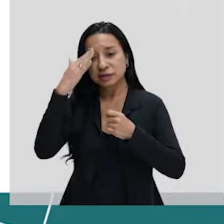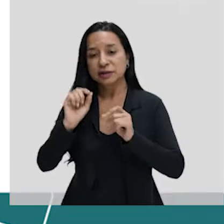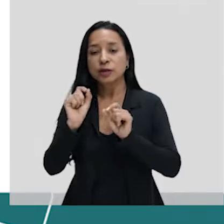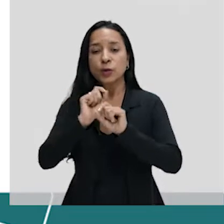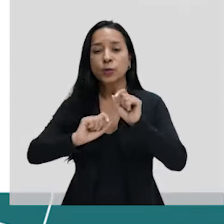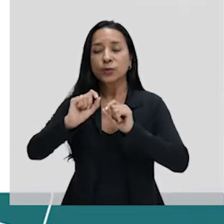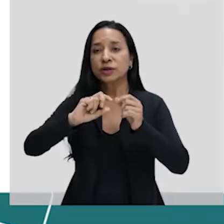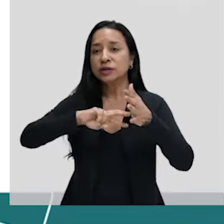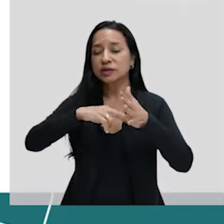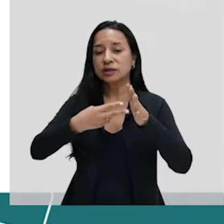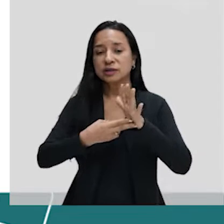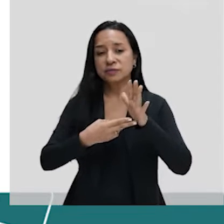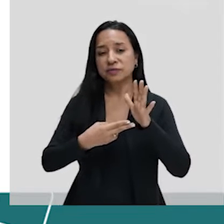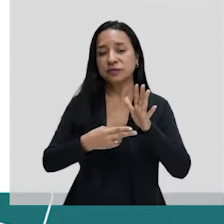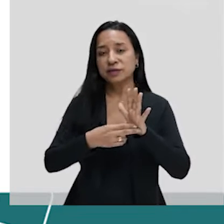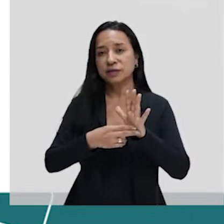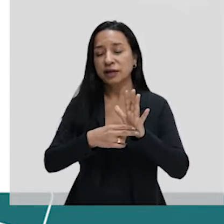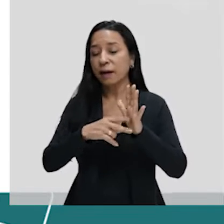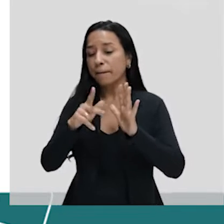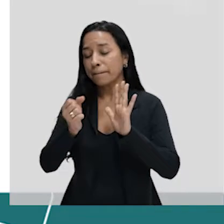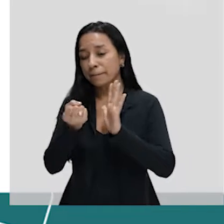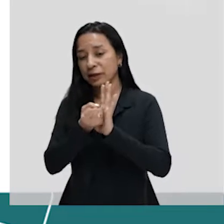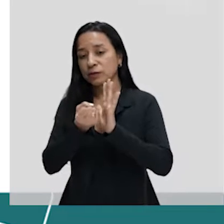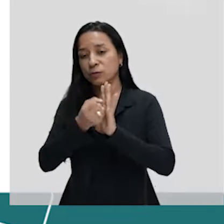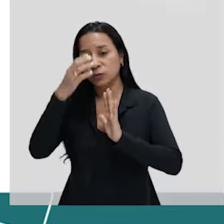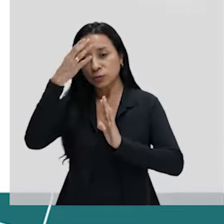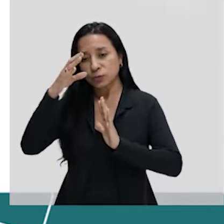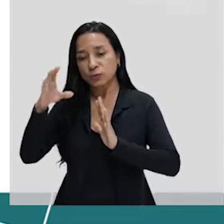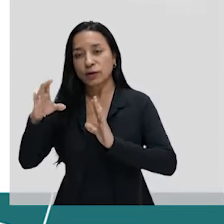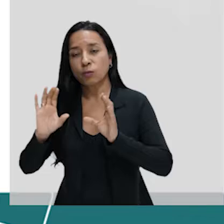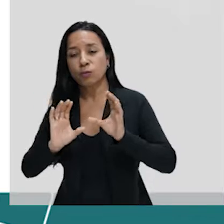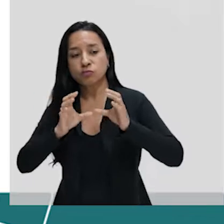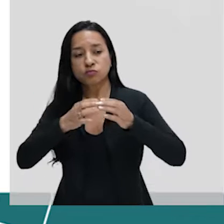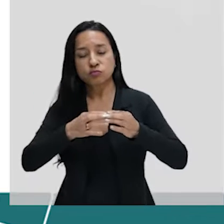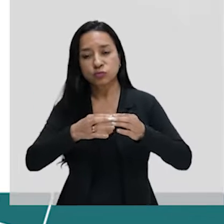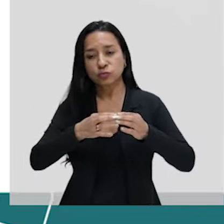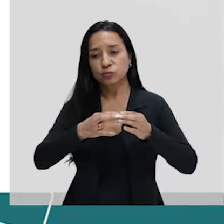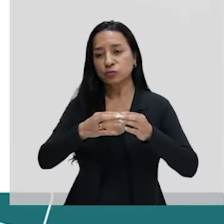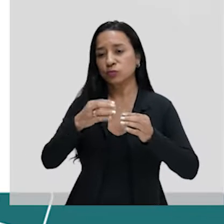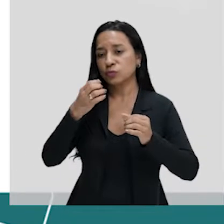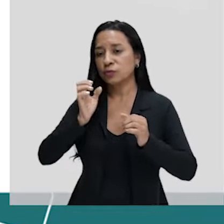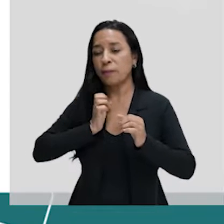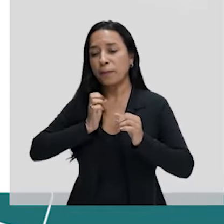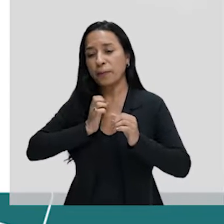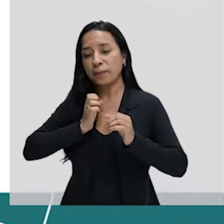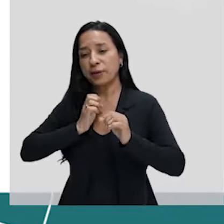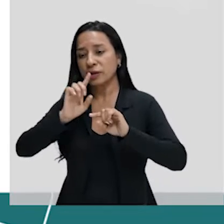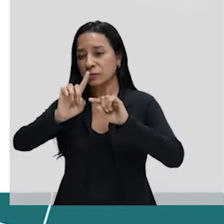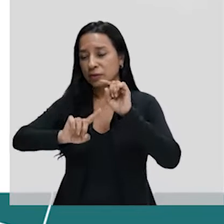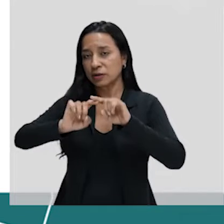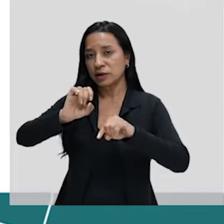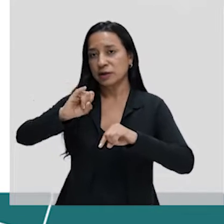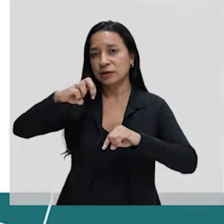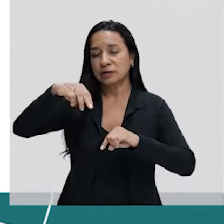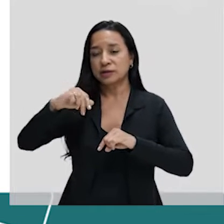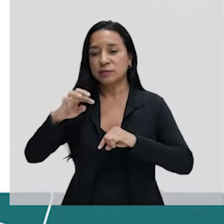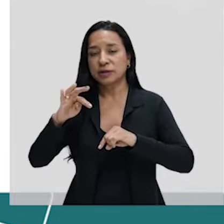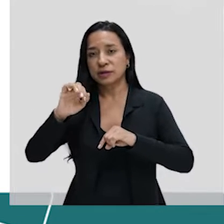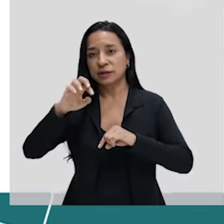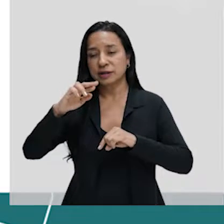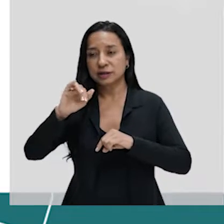cultural? Conjunto de bens materiais ou imateriais que fazem parte da história de um povo, a formação e a cultura desse povo.